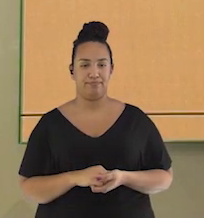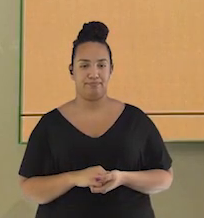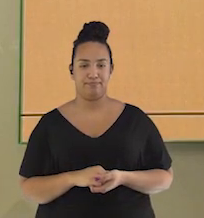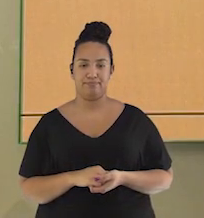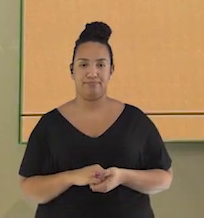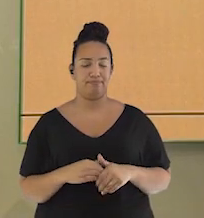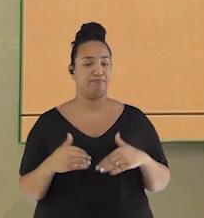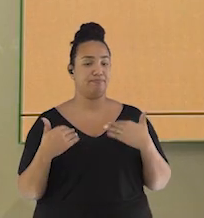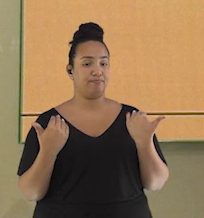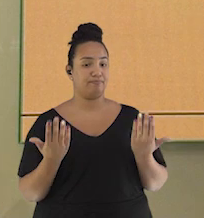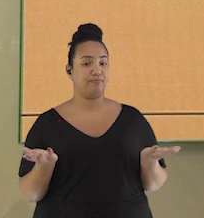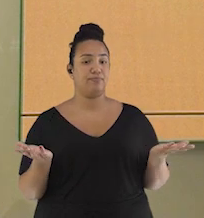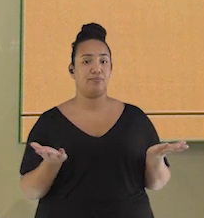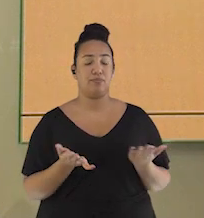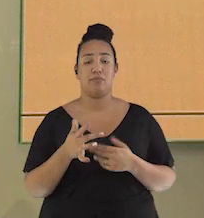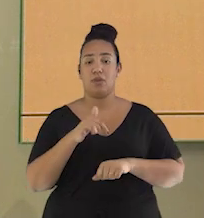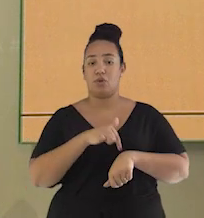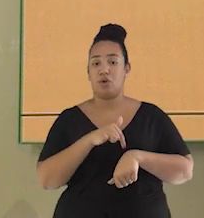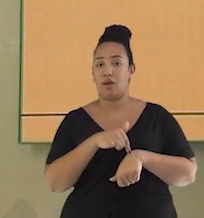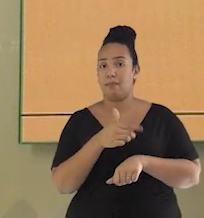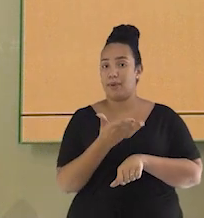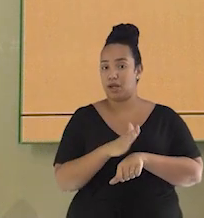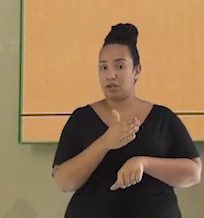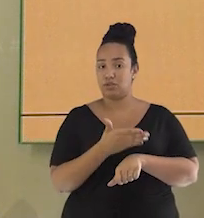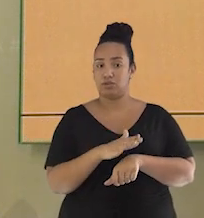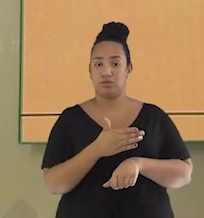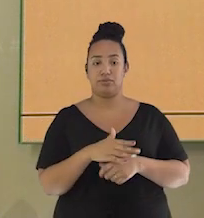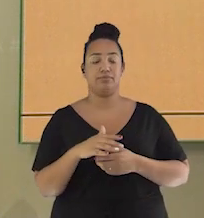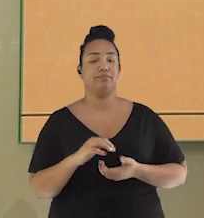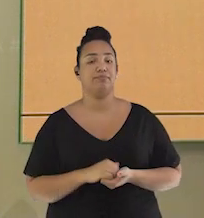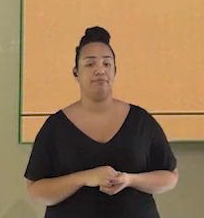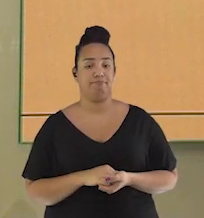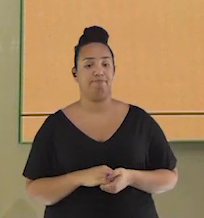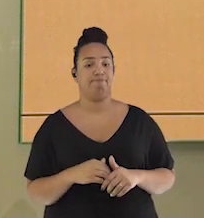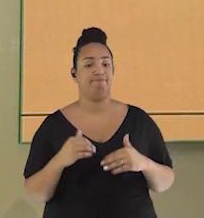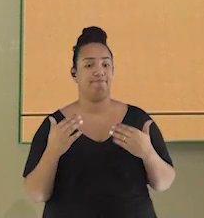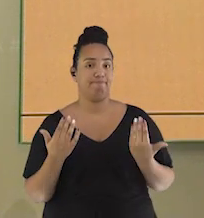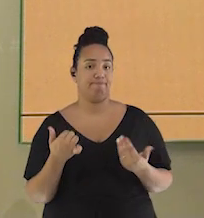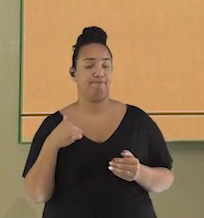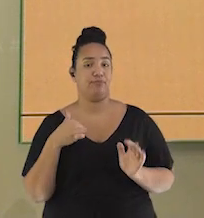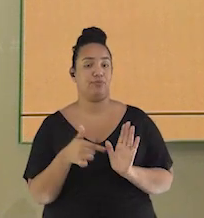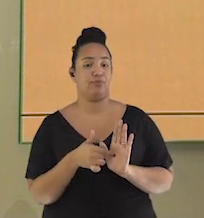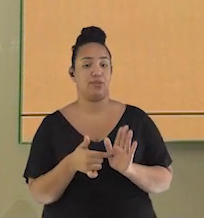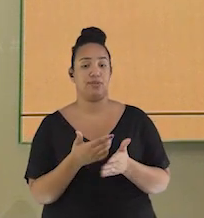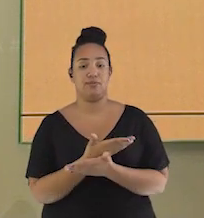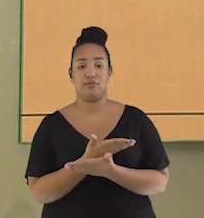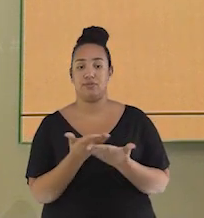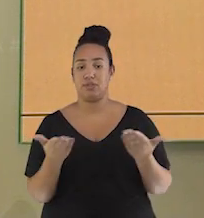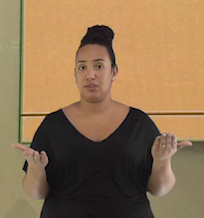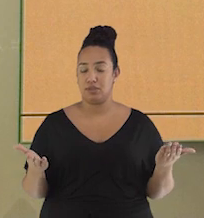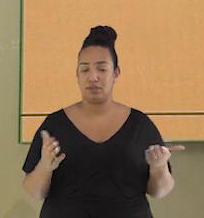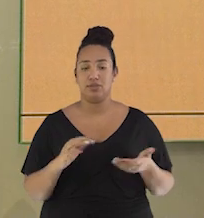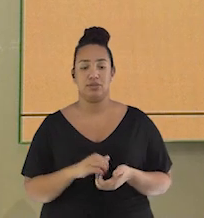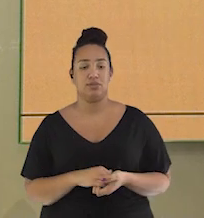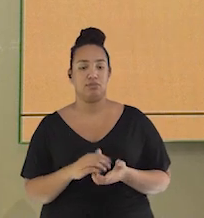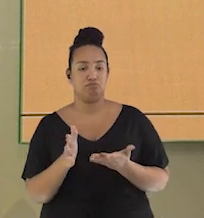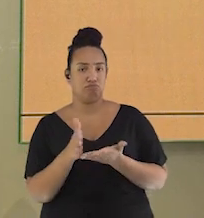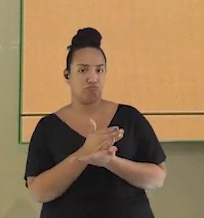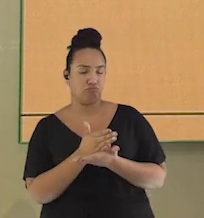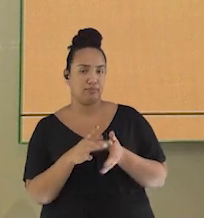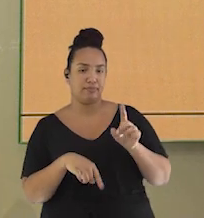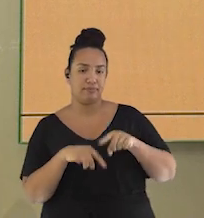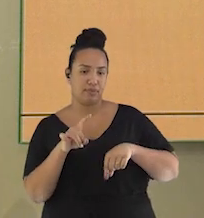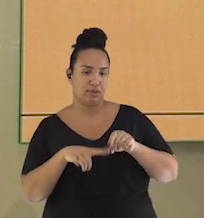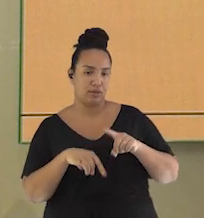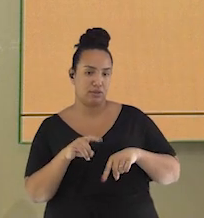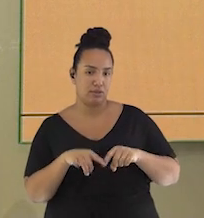Estou aqui para o nosso momento prático e eu trouxe para vocês alguns ingredientes